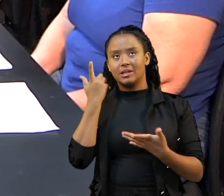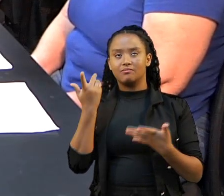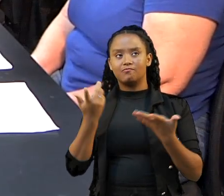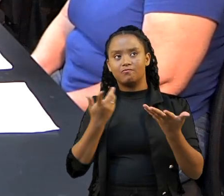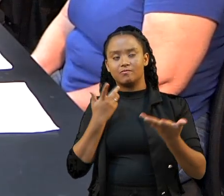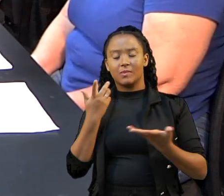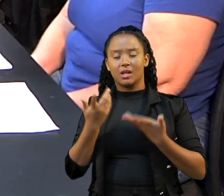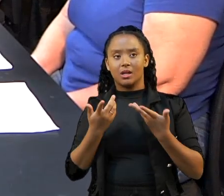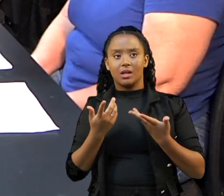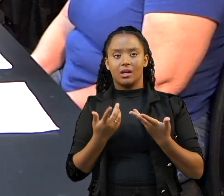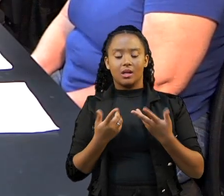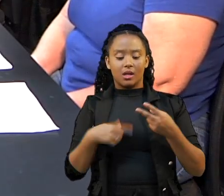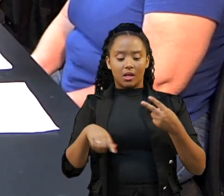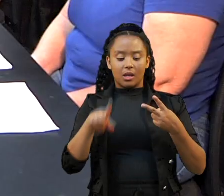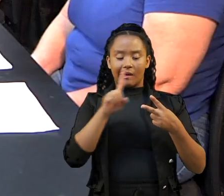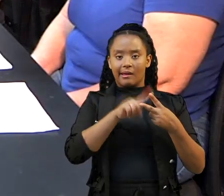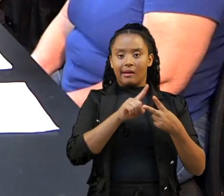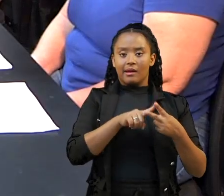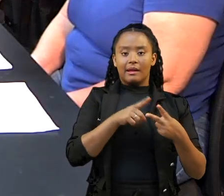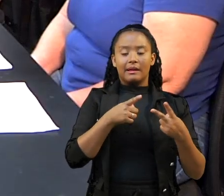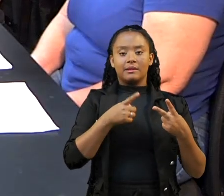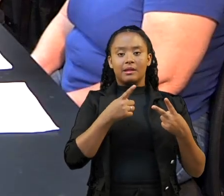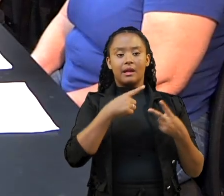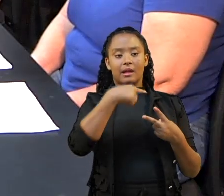Tipo assim, entre eu ir para